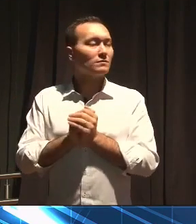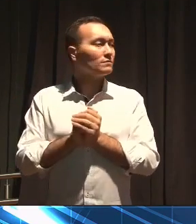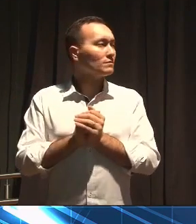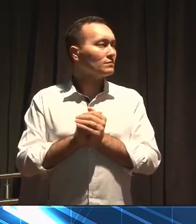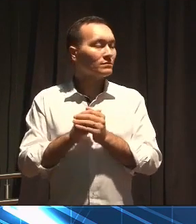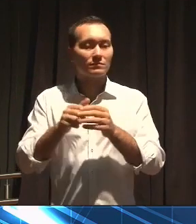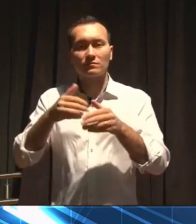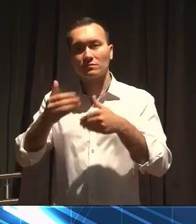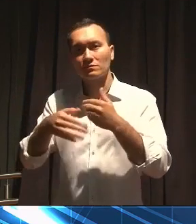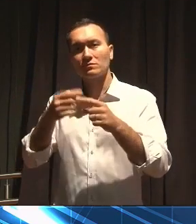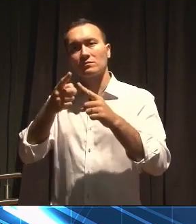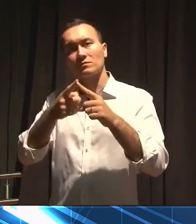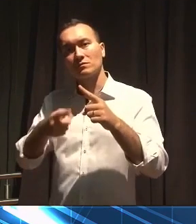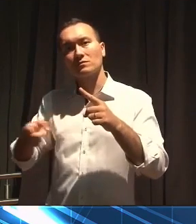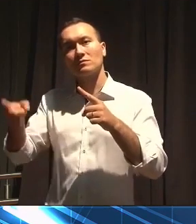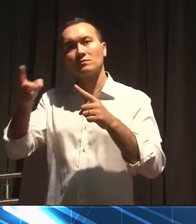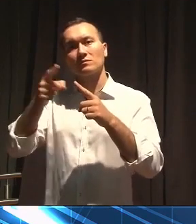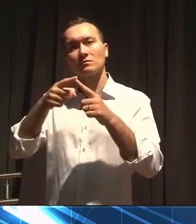ciclo.